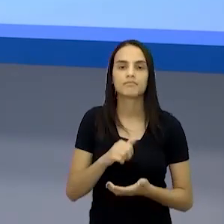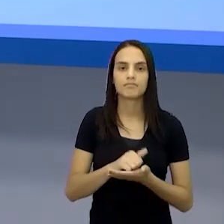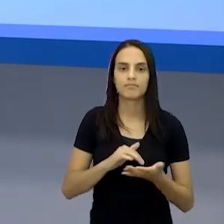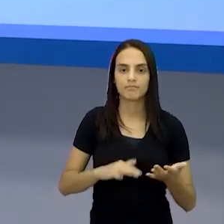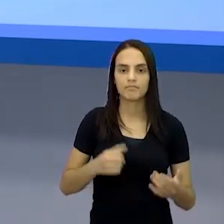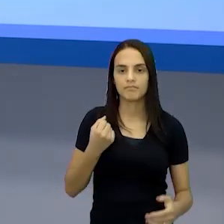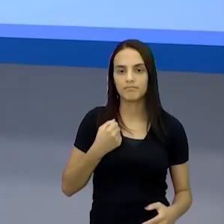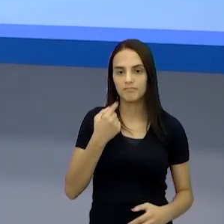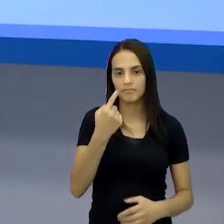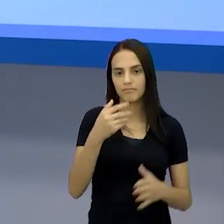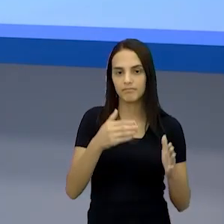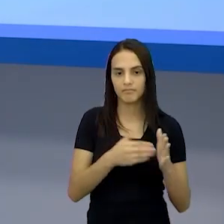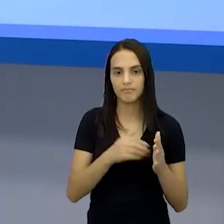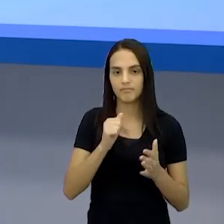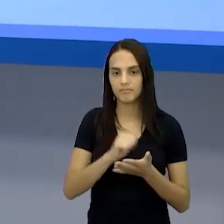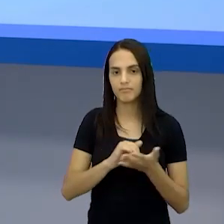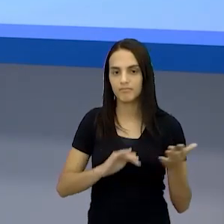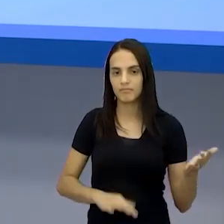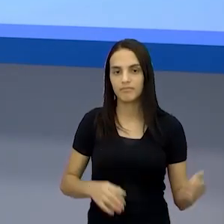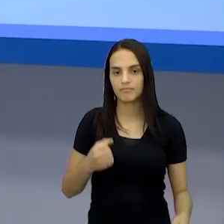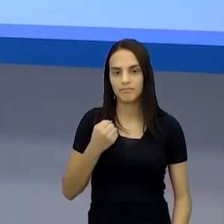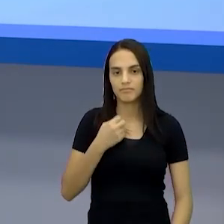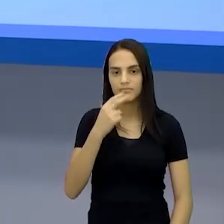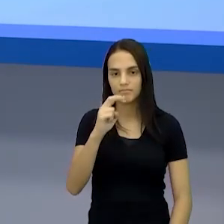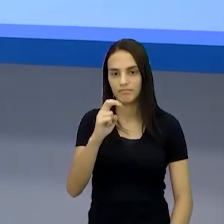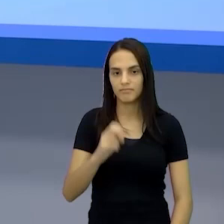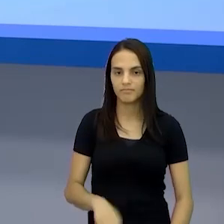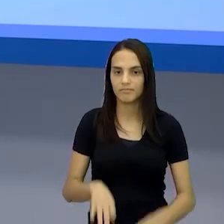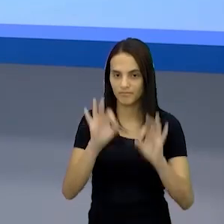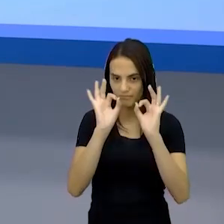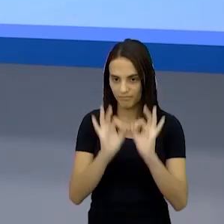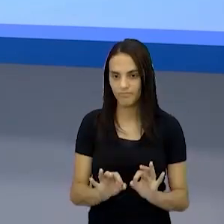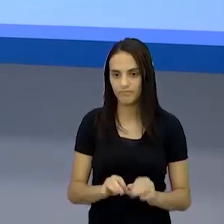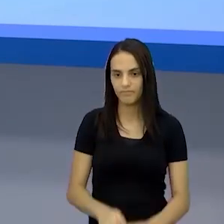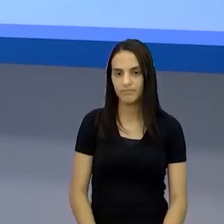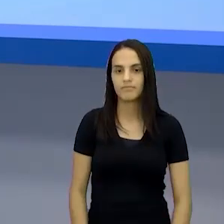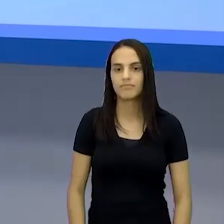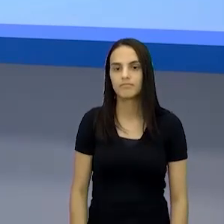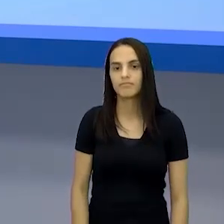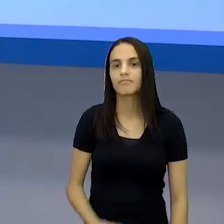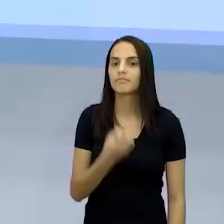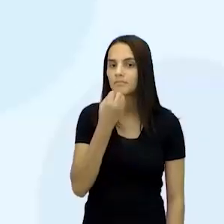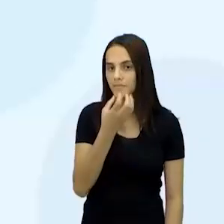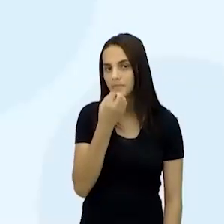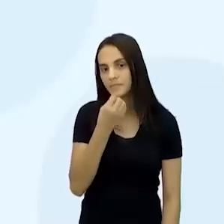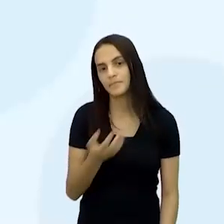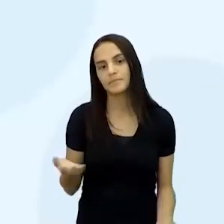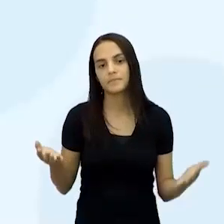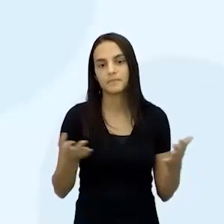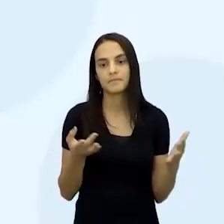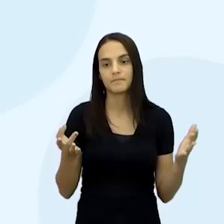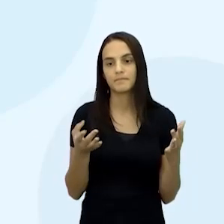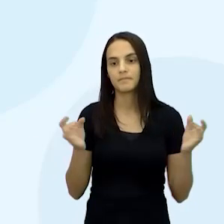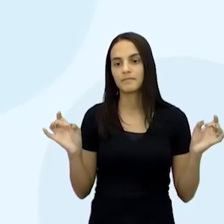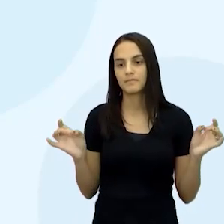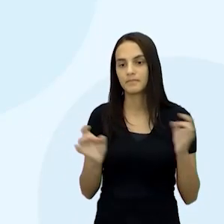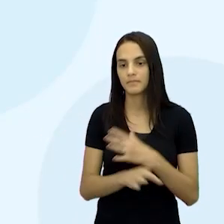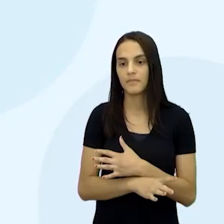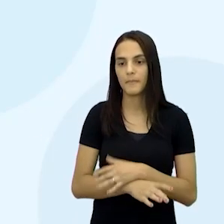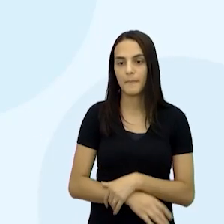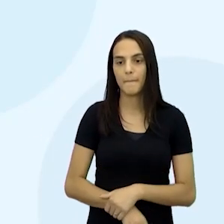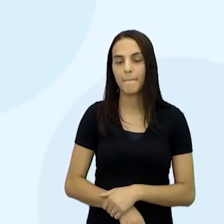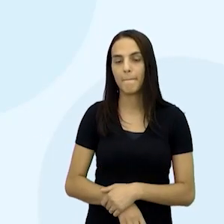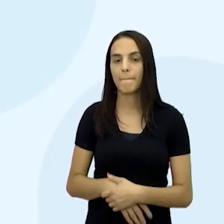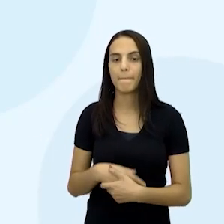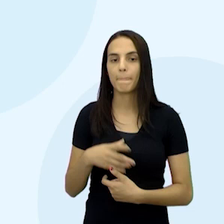atividade 1 até a atividade 5. Certo, pessoal? Bom, era isso que eu tinha para passar para vocês aí, né?